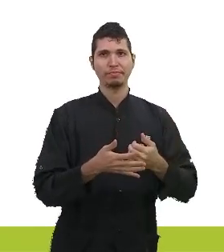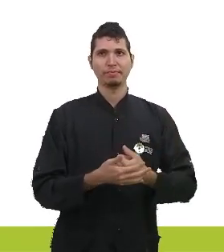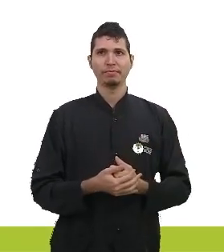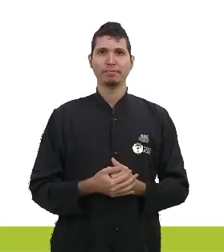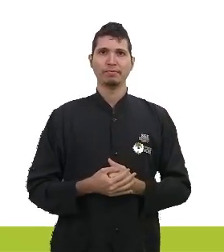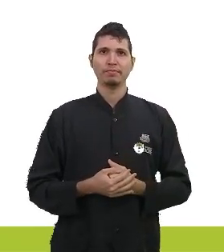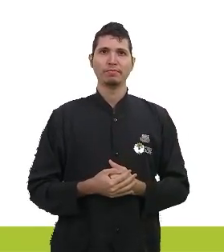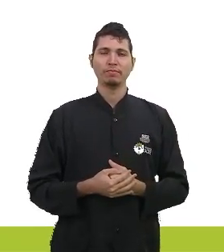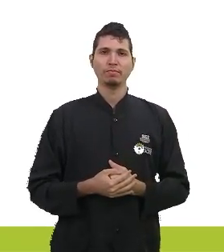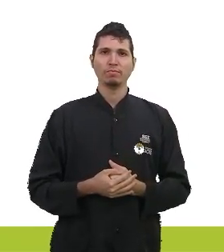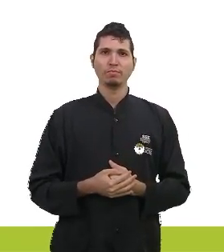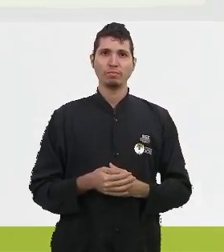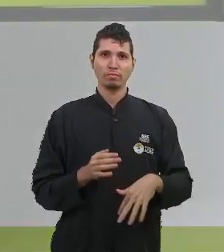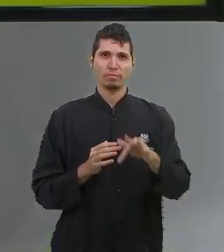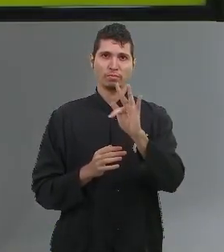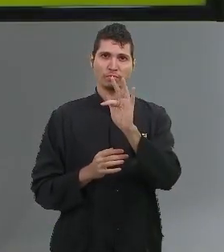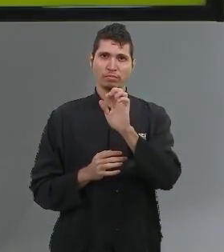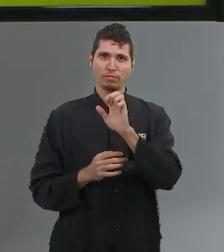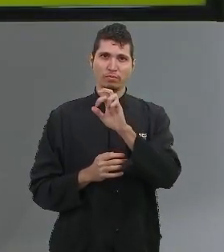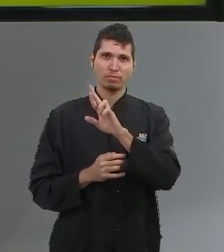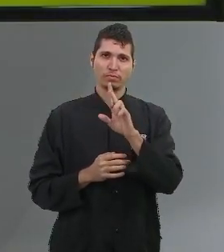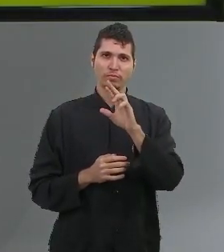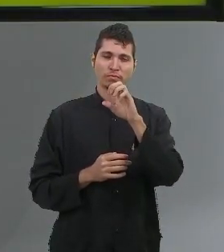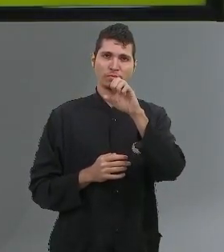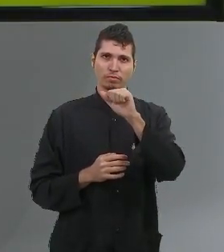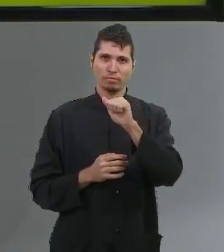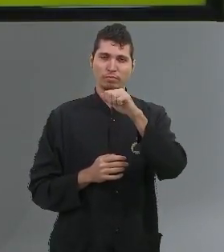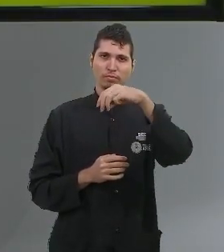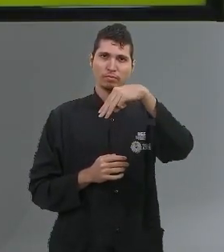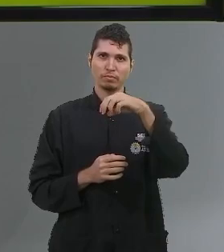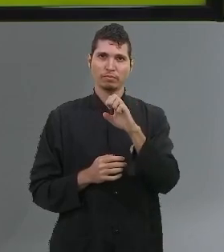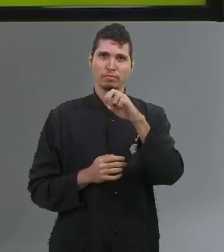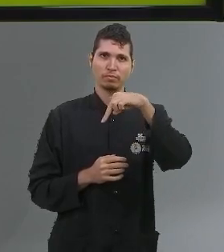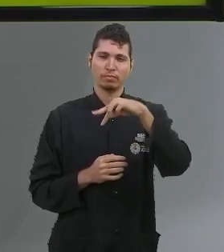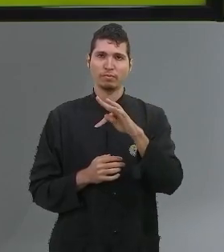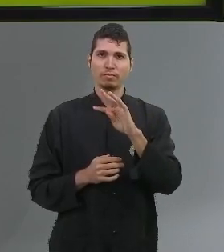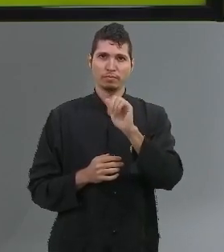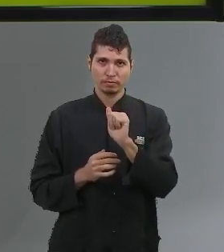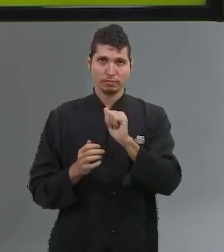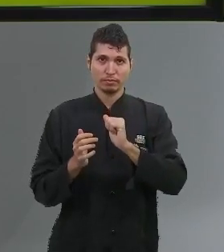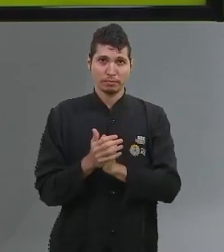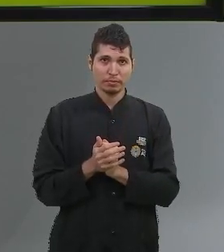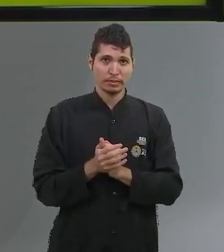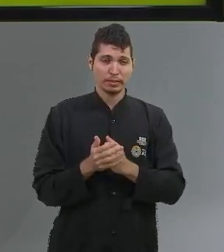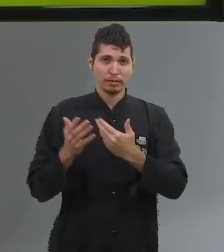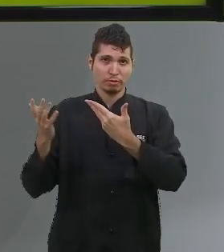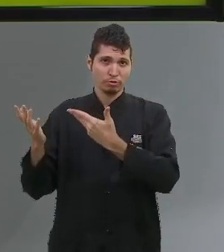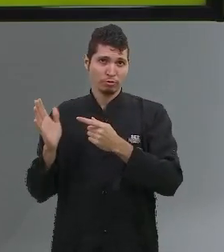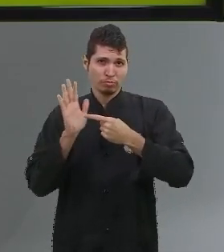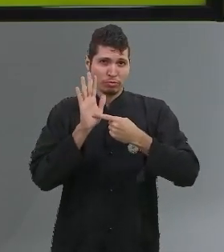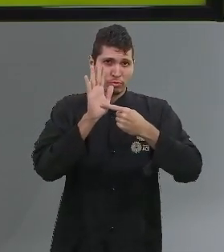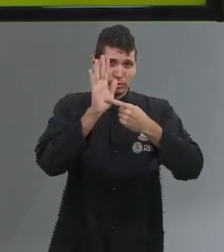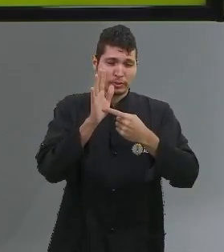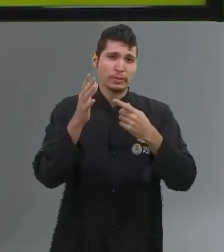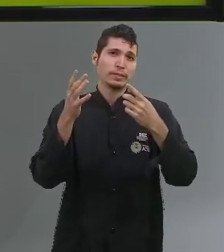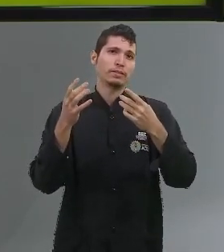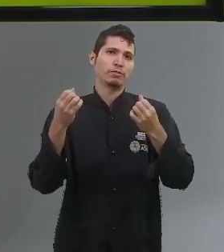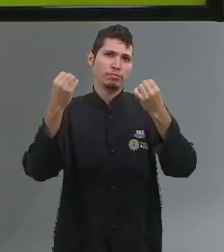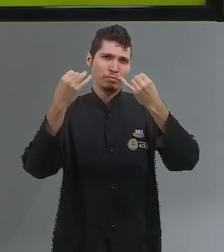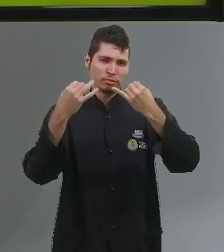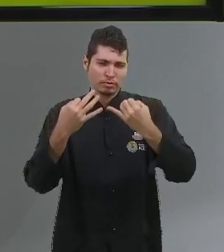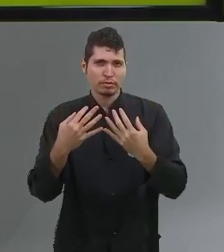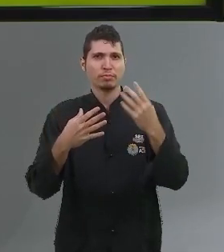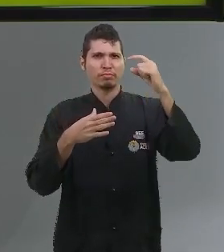essa ferramenta. Porém, eu espero que a gente se veja na próxima aula, que é para botar essa... Próxima aula não, próximo take. É só um tempinho para